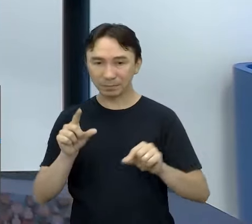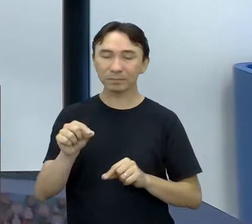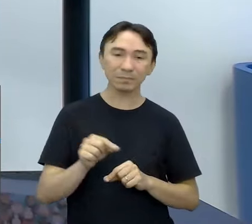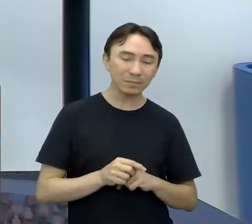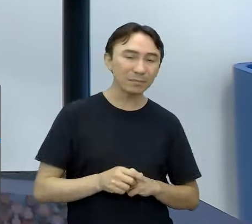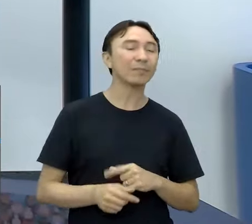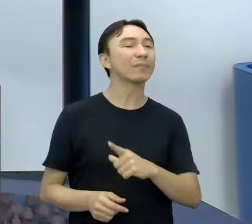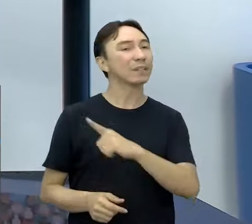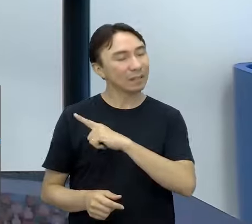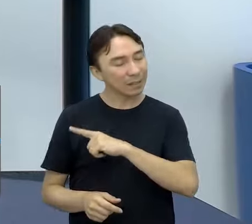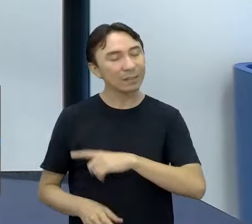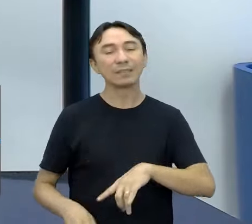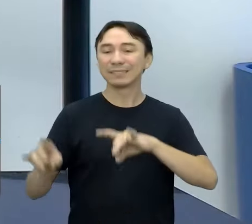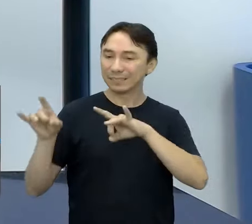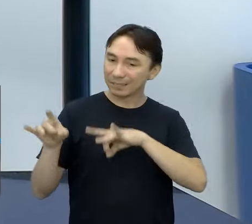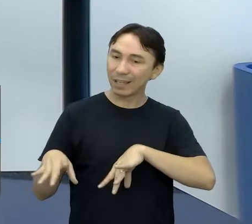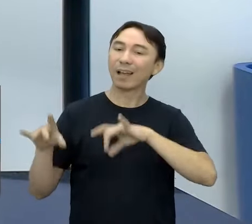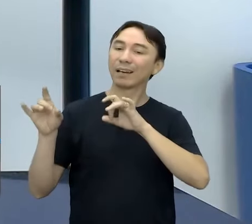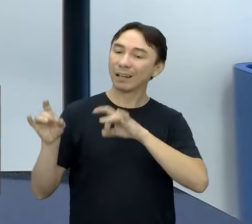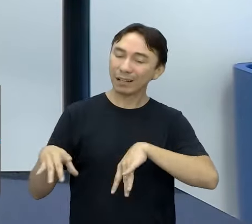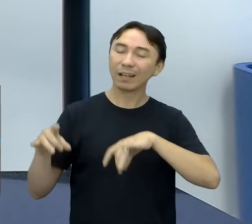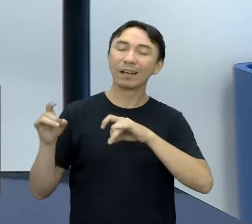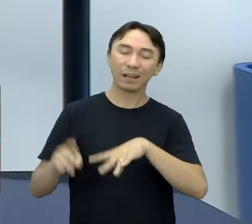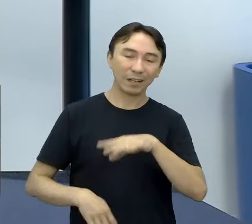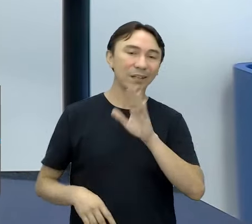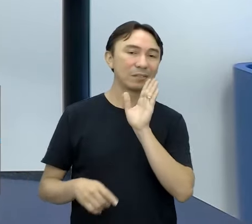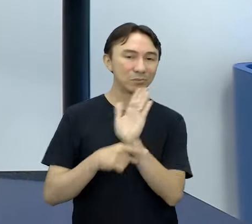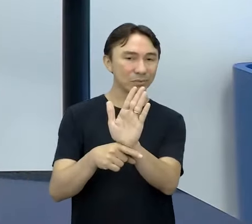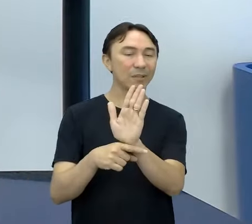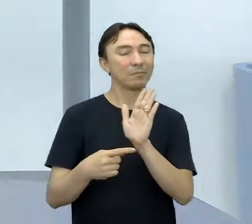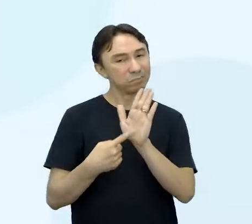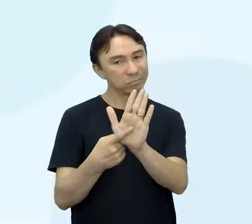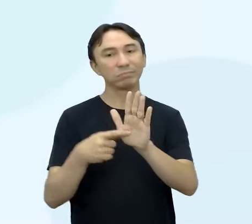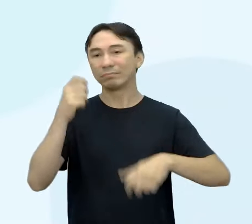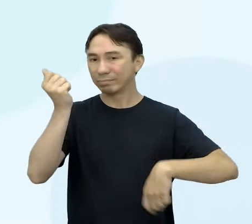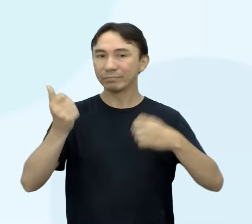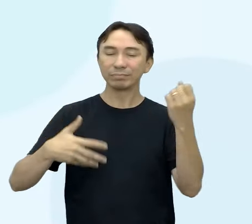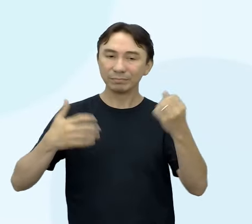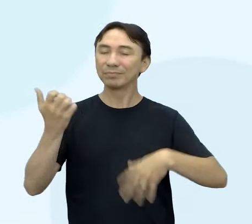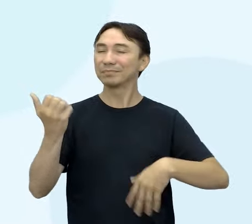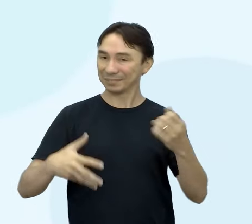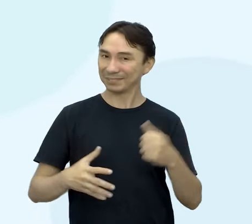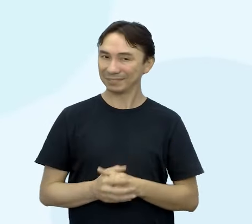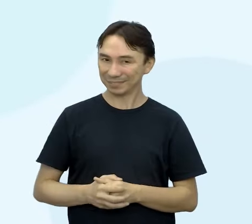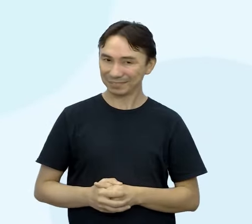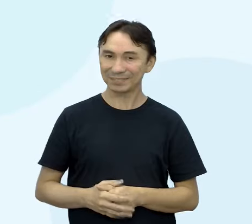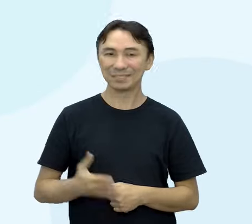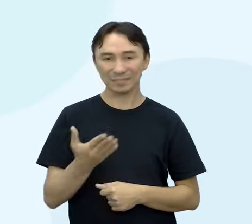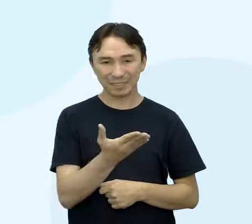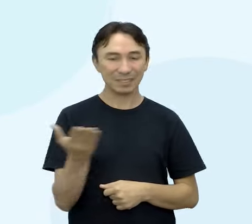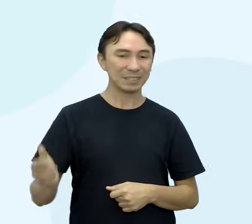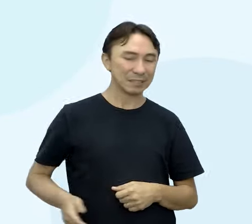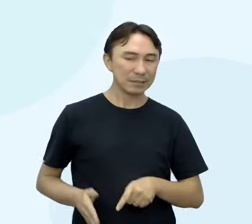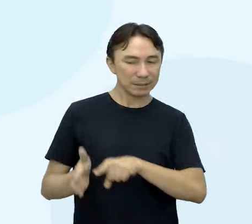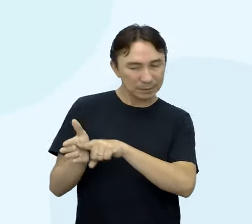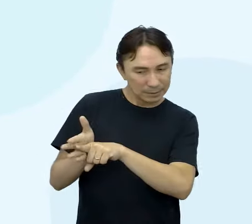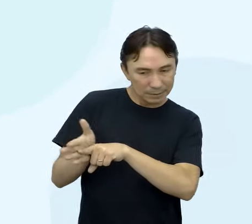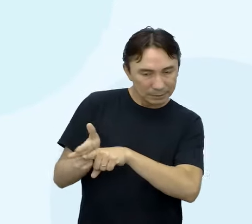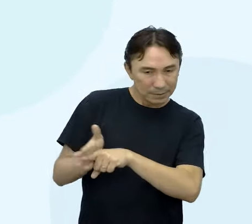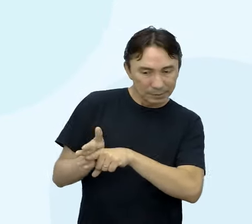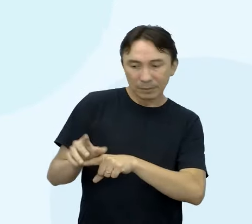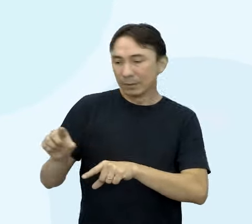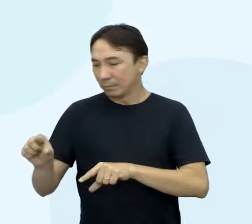técnicas pra isso? Existem técnicas. E a gente vai falar um pouquinho disso, tá bom? Então, pra realizar uma pesquisa censitária com toda a população, é